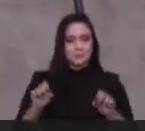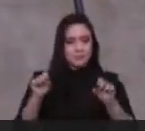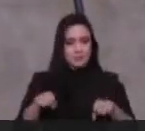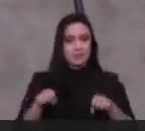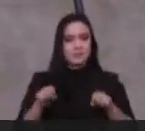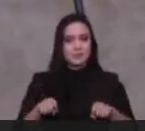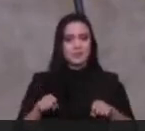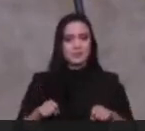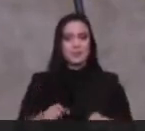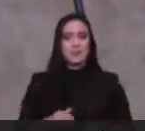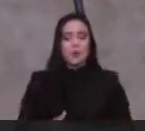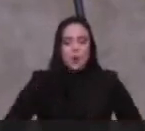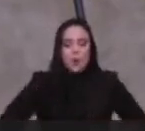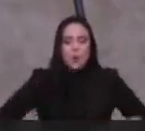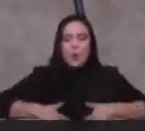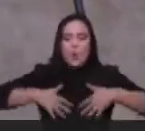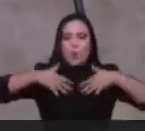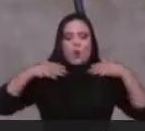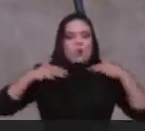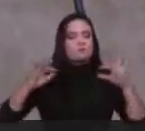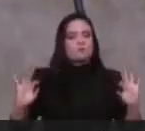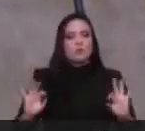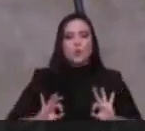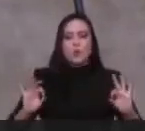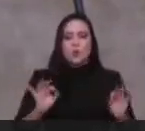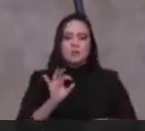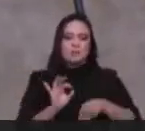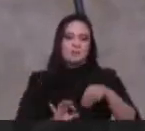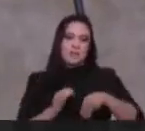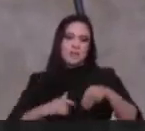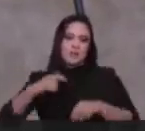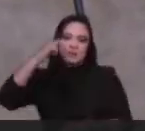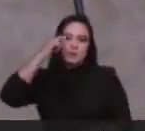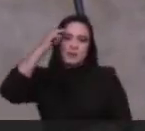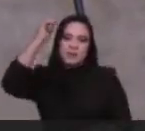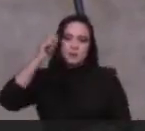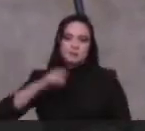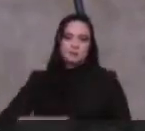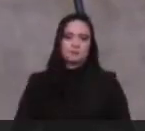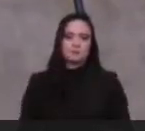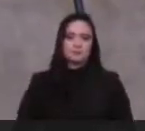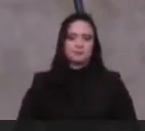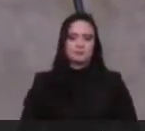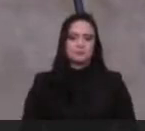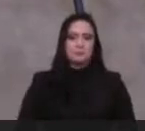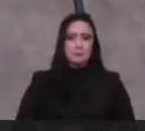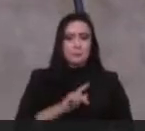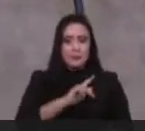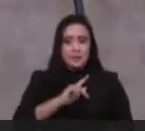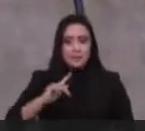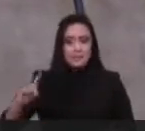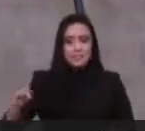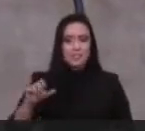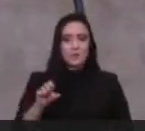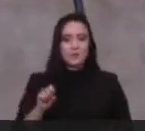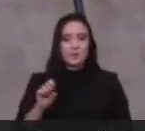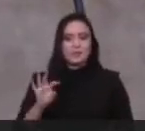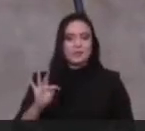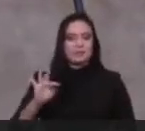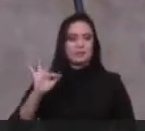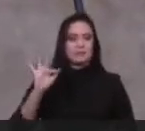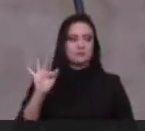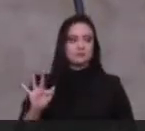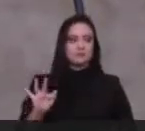Sim, uma honra inexcedível, ministro Luiz Roberto, presidir o Supremo